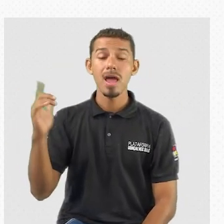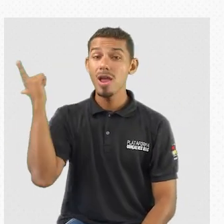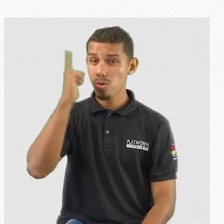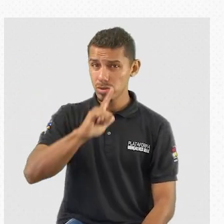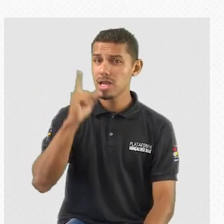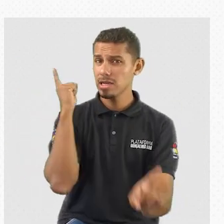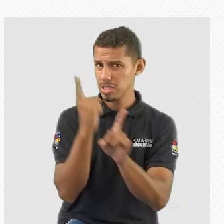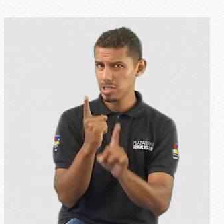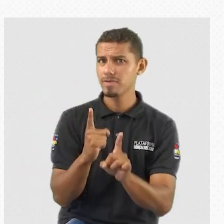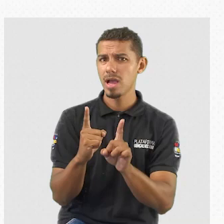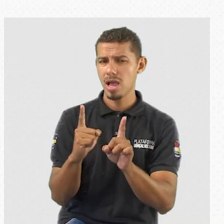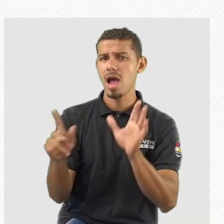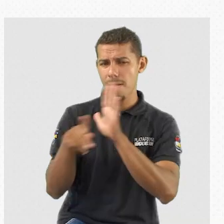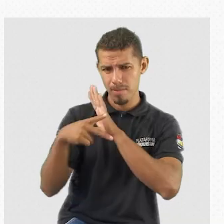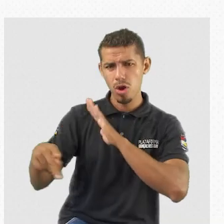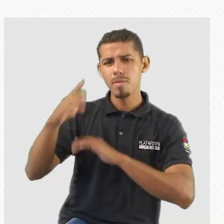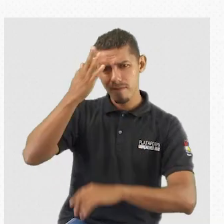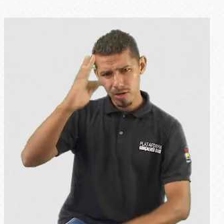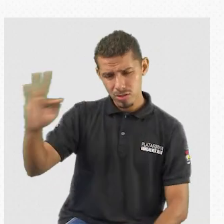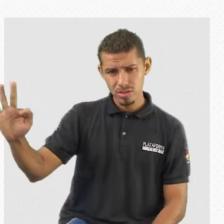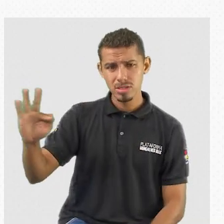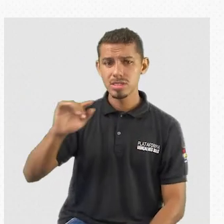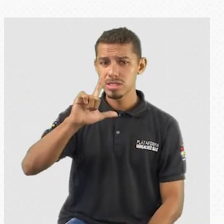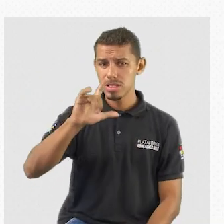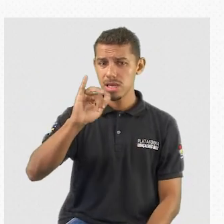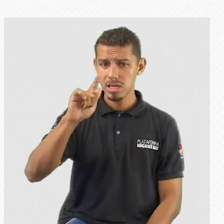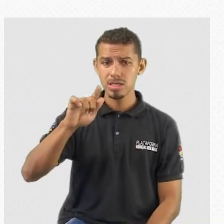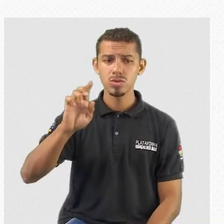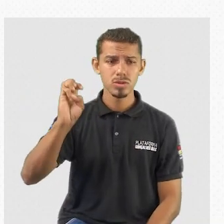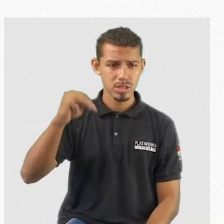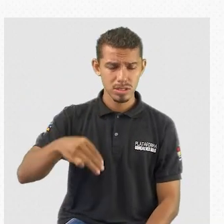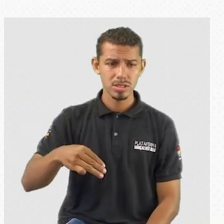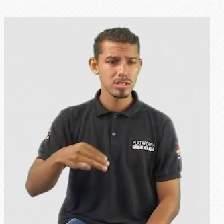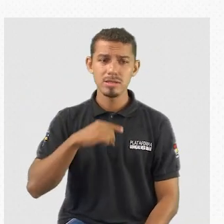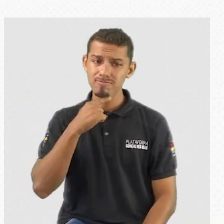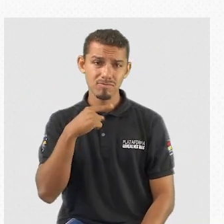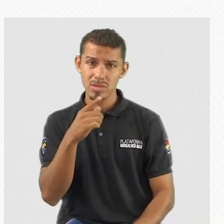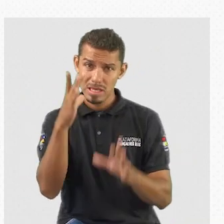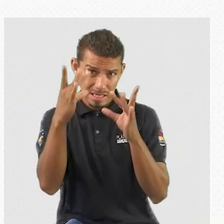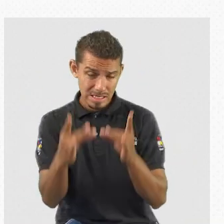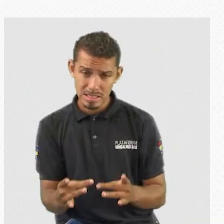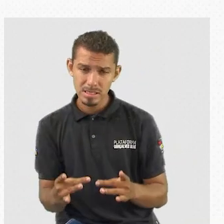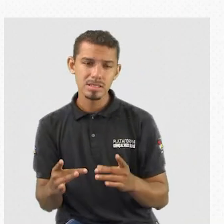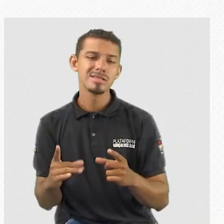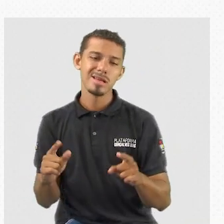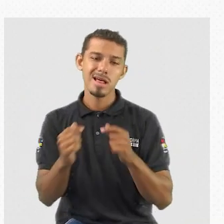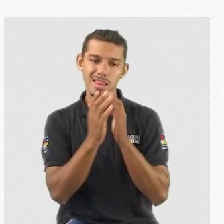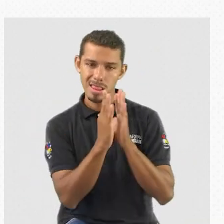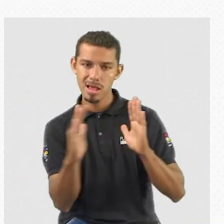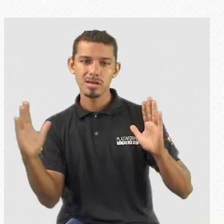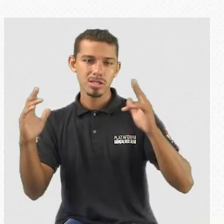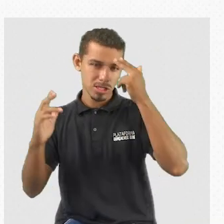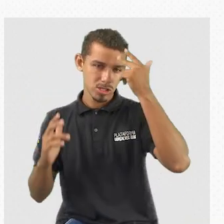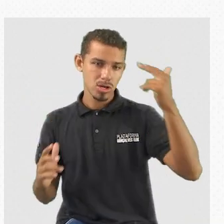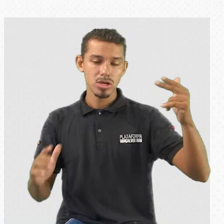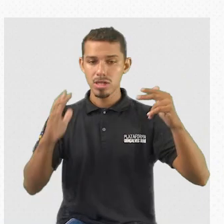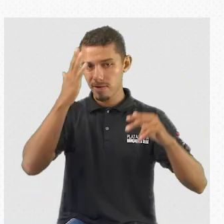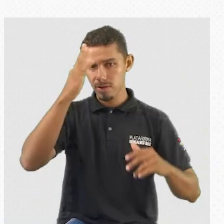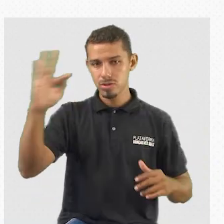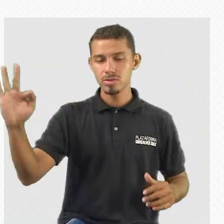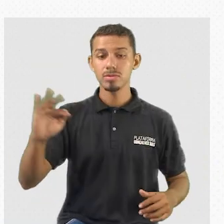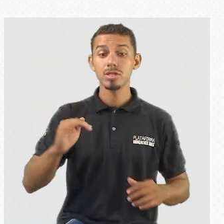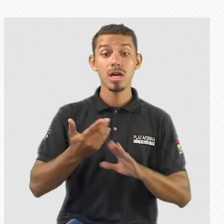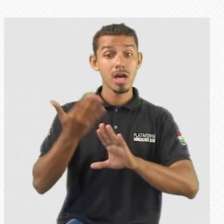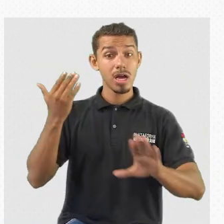consegue identificar a própria filosofia da linguagem, mesmo que ela não seja denominada assim, aí ao longo da história da filosofia. Por exemplo,